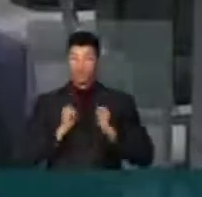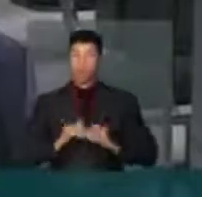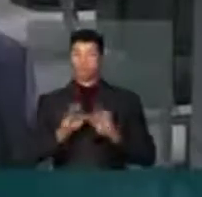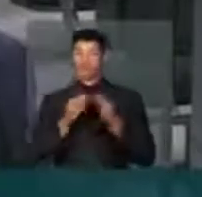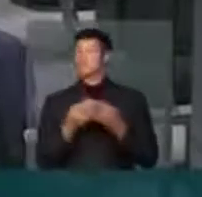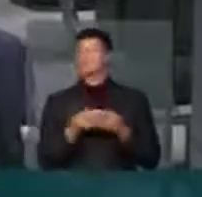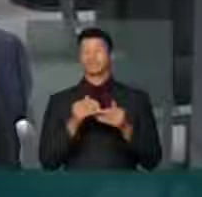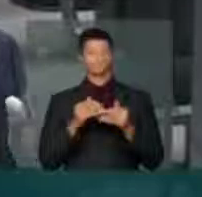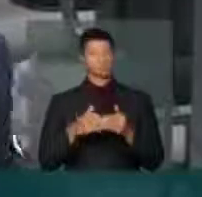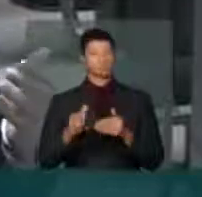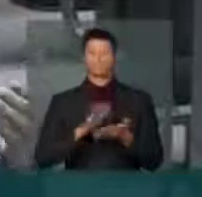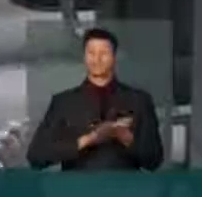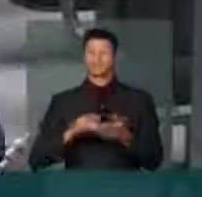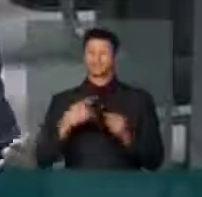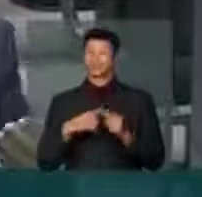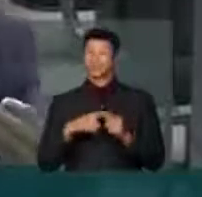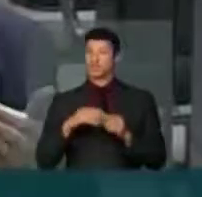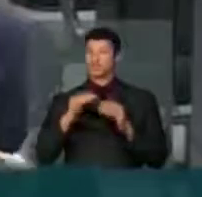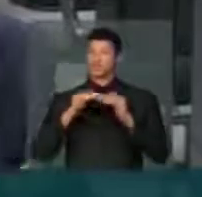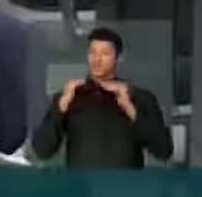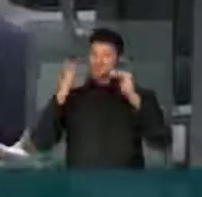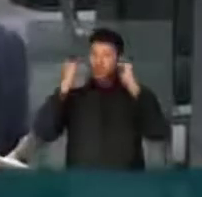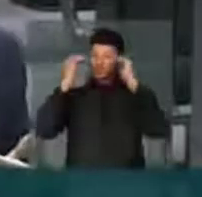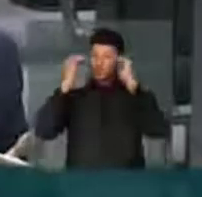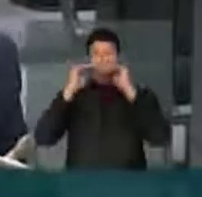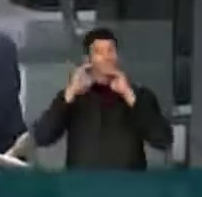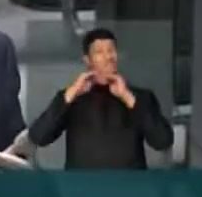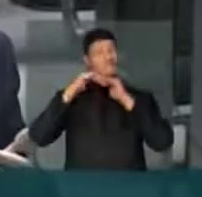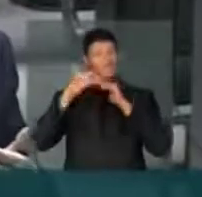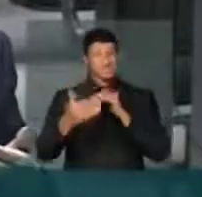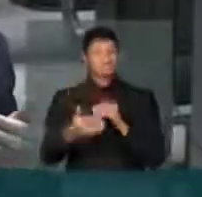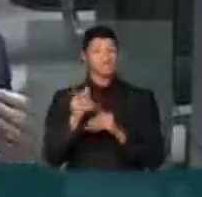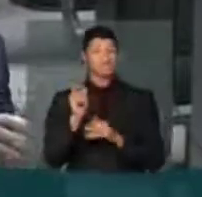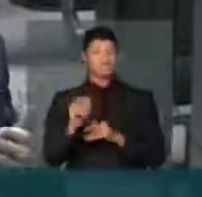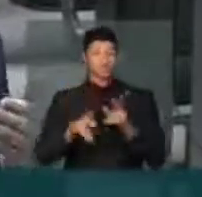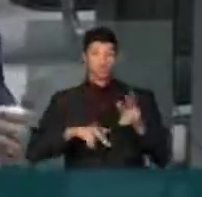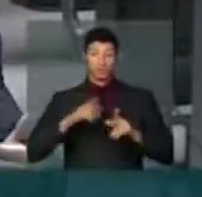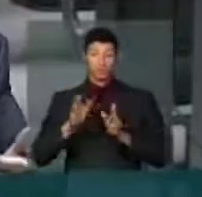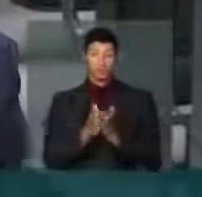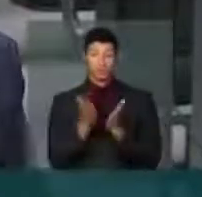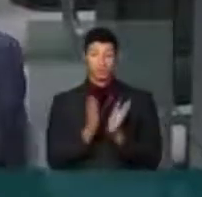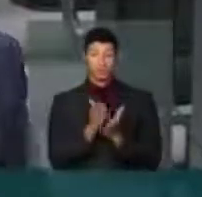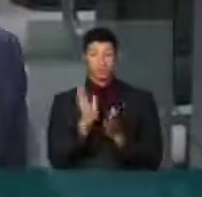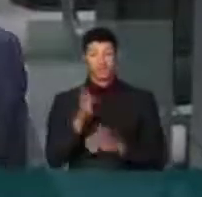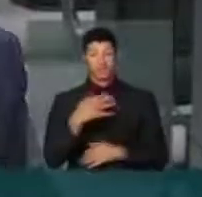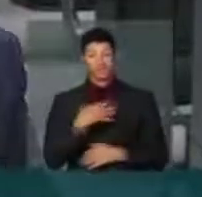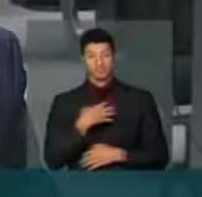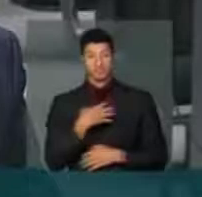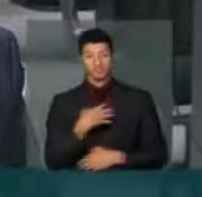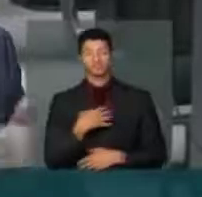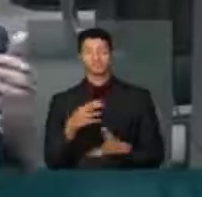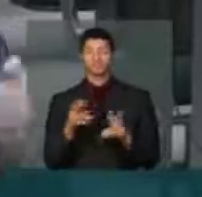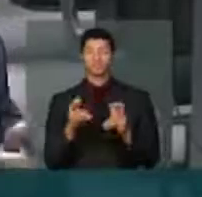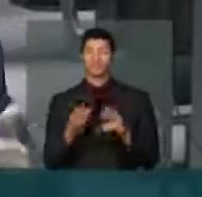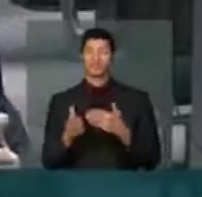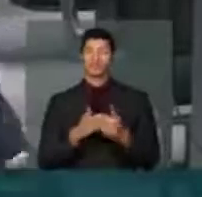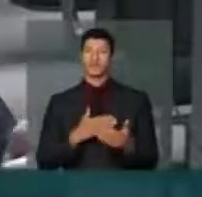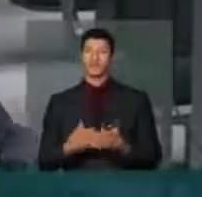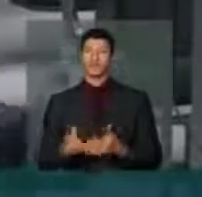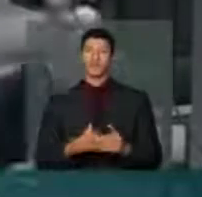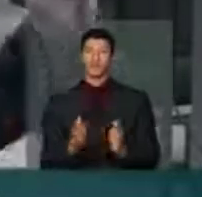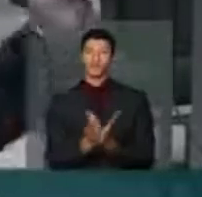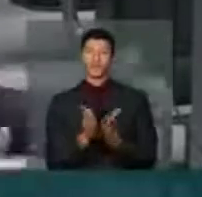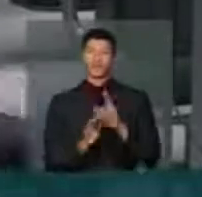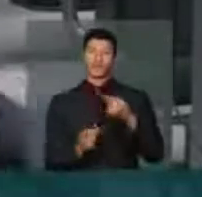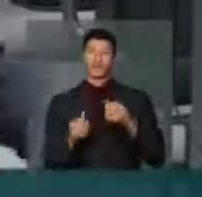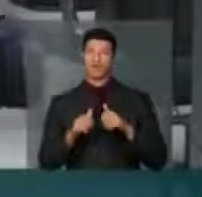vai adiantar, porque está subindo tanto isso, que o pobre já está sentindo isso. Qualquer pobre que